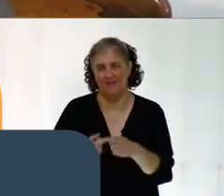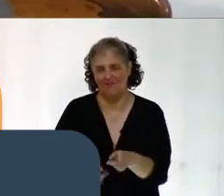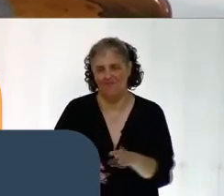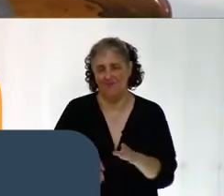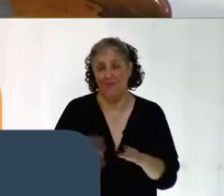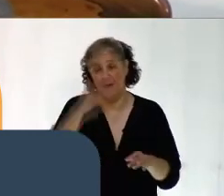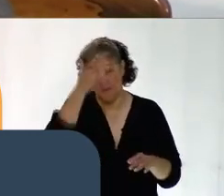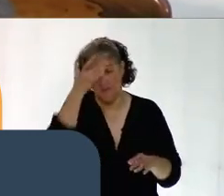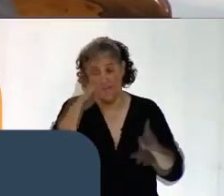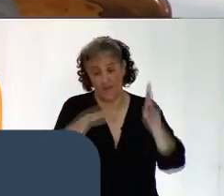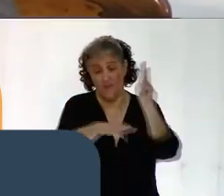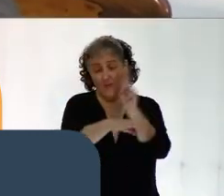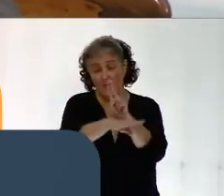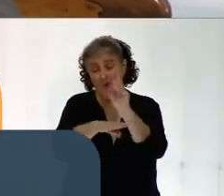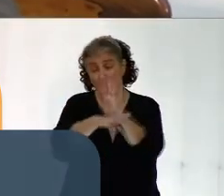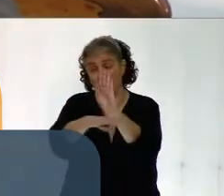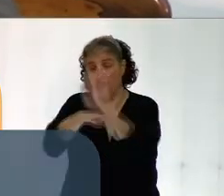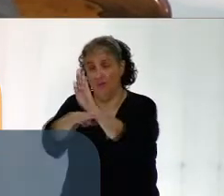tentados